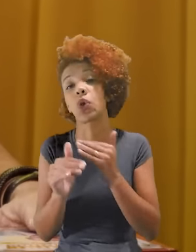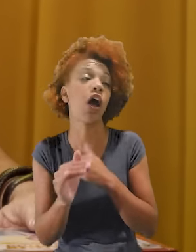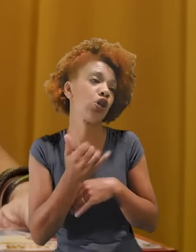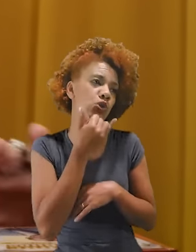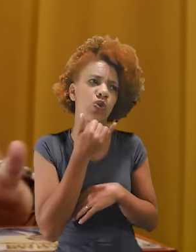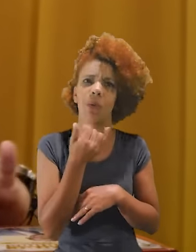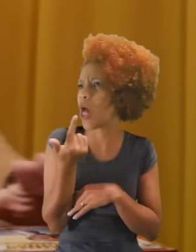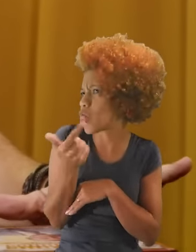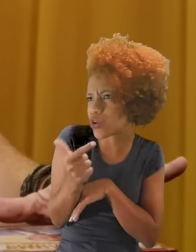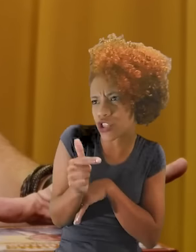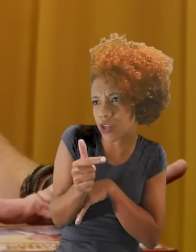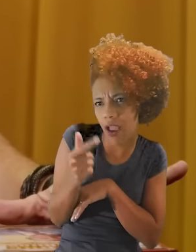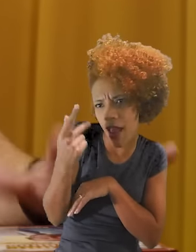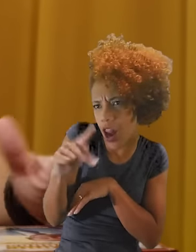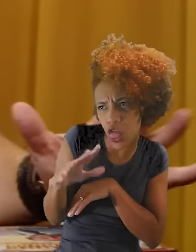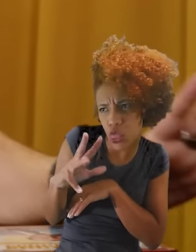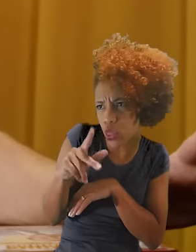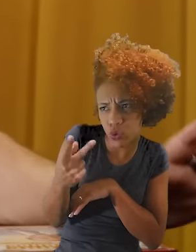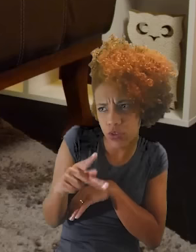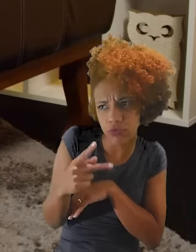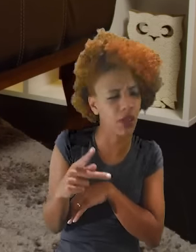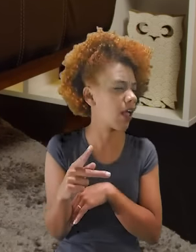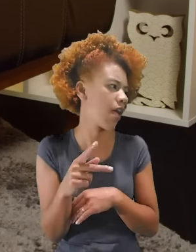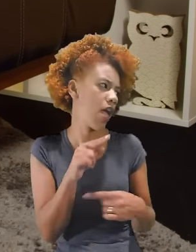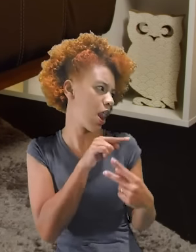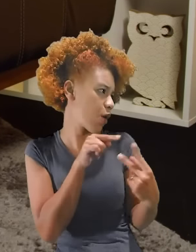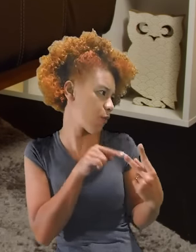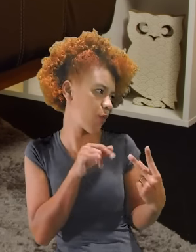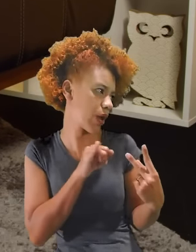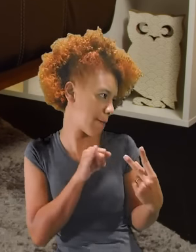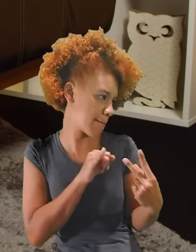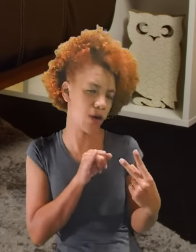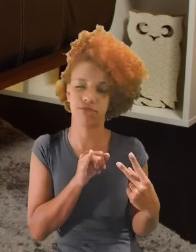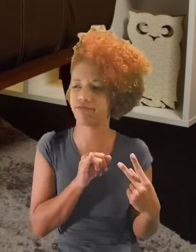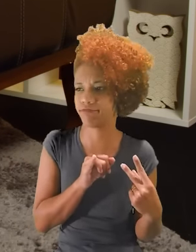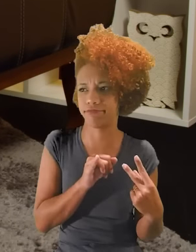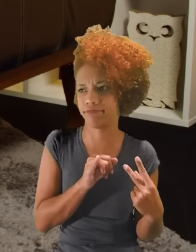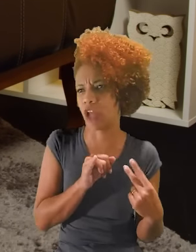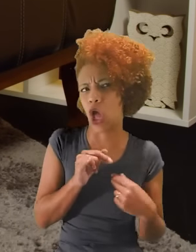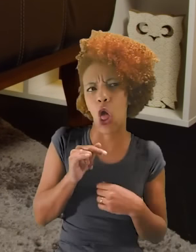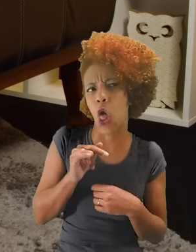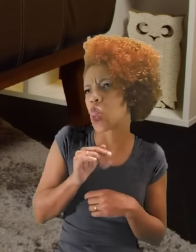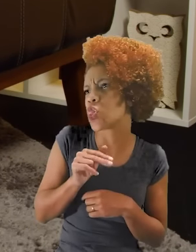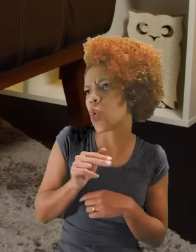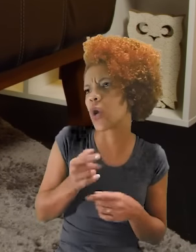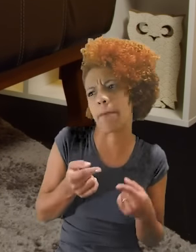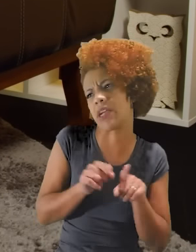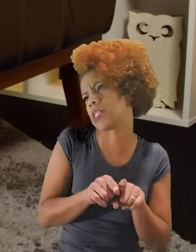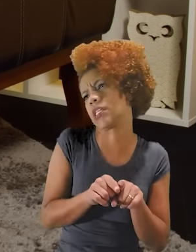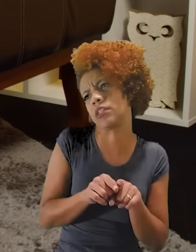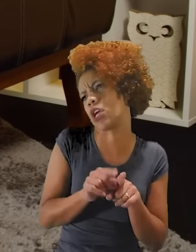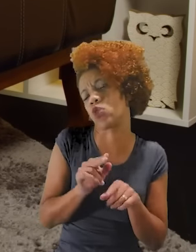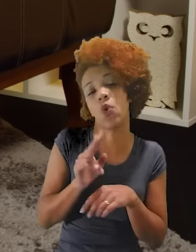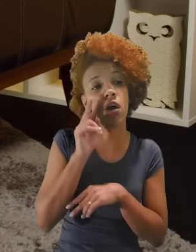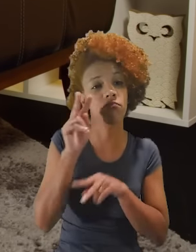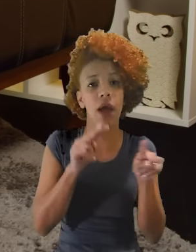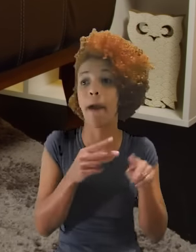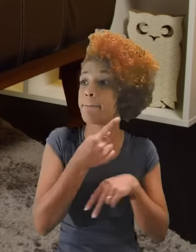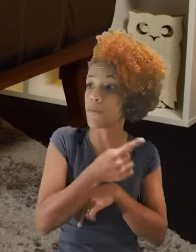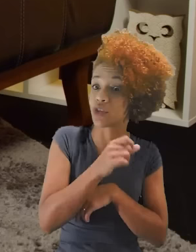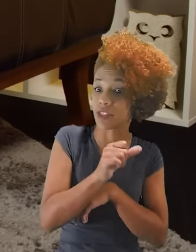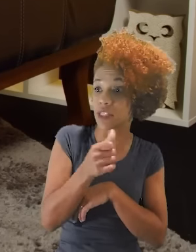ele, ó, então desculpa. Não existia, cara. Era ele e o irmão. Dele, ele e o irmão. Quero fazer. Mas ninguém. Nunca existiu. Mas ninguém, ninguém. Tudo que você vê